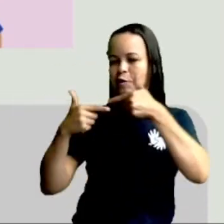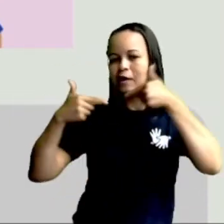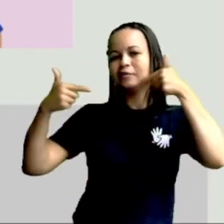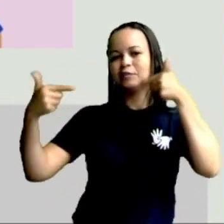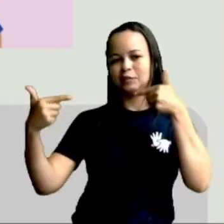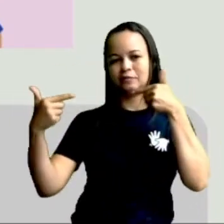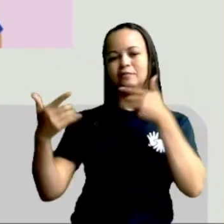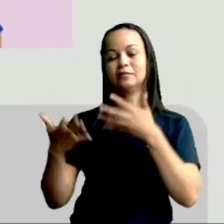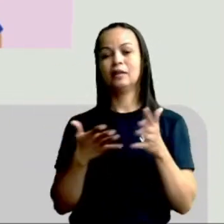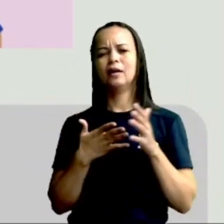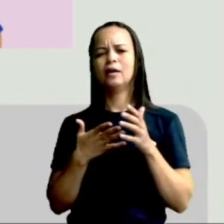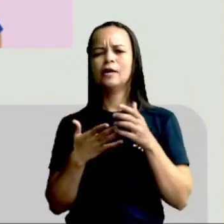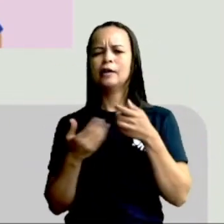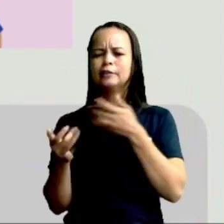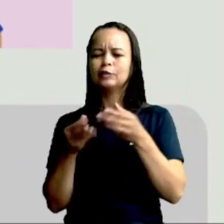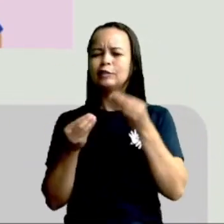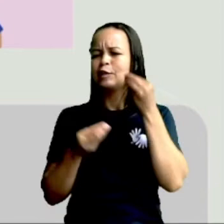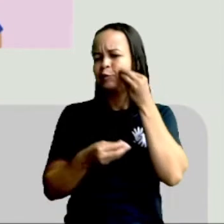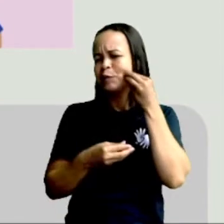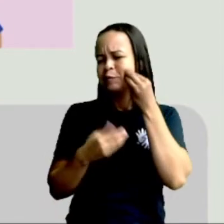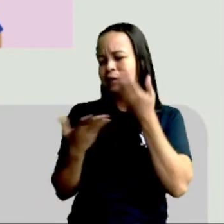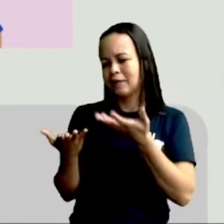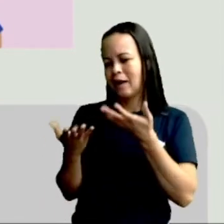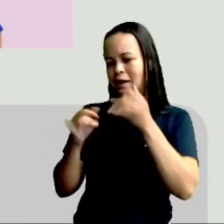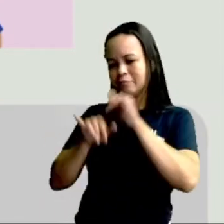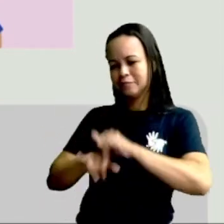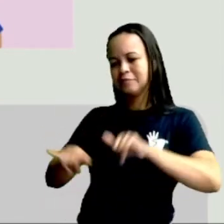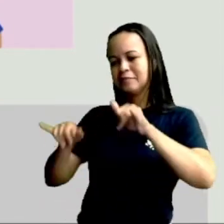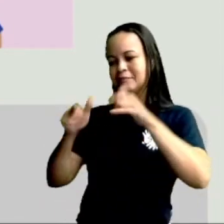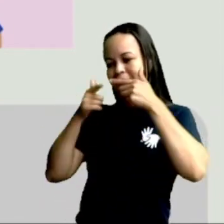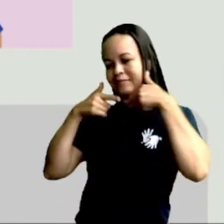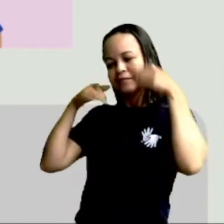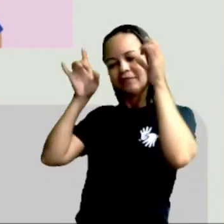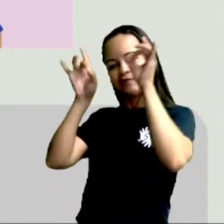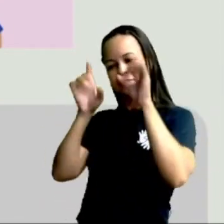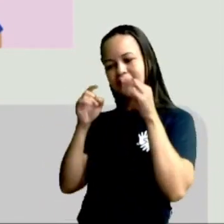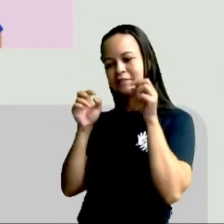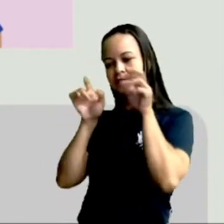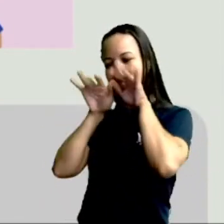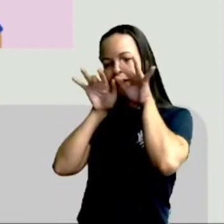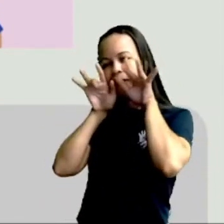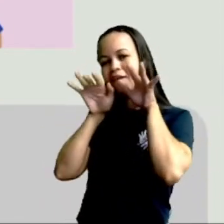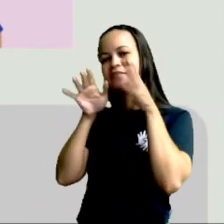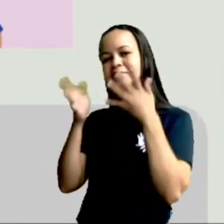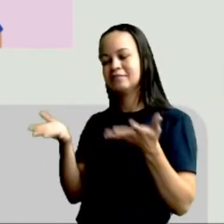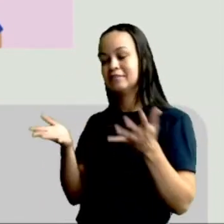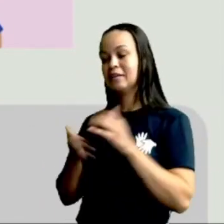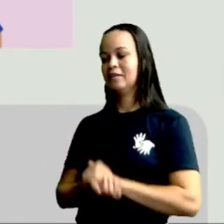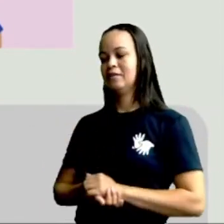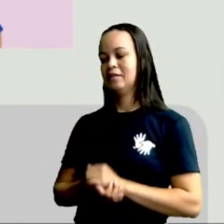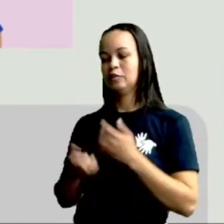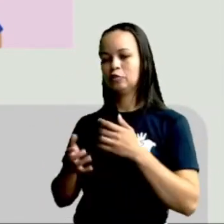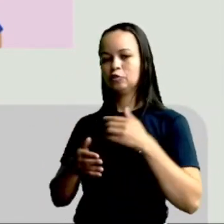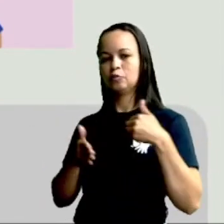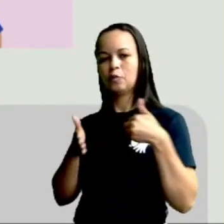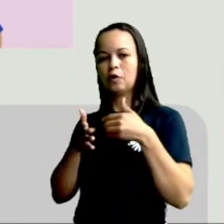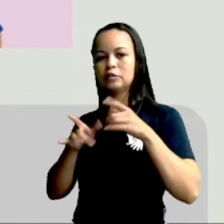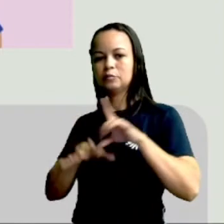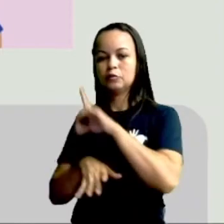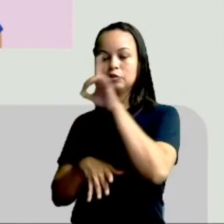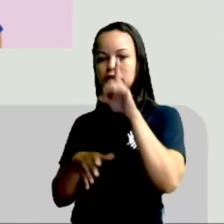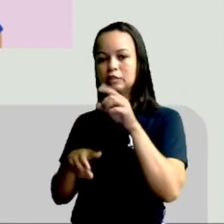sorriso. Ora, tentem lá experimentar, disse-nos com um brilho especial nos seus olhos. Nos próximos dias é preciso